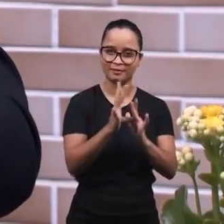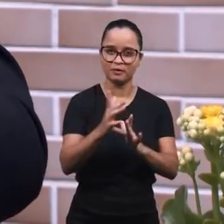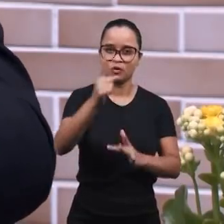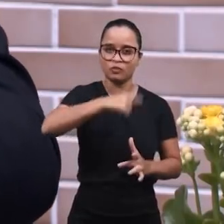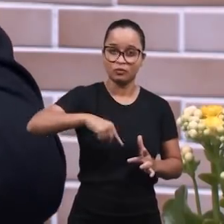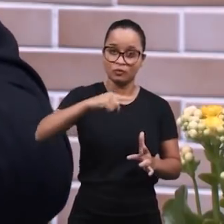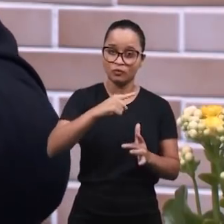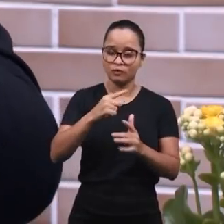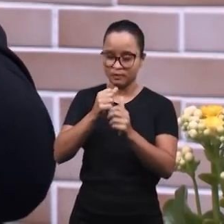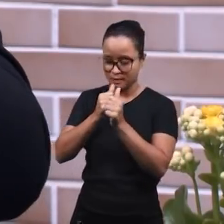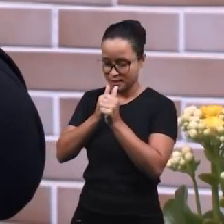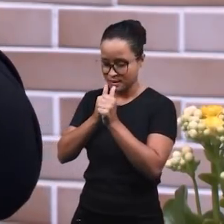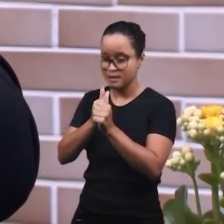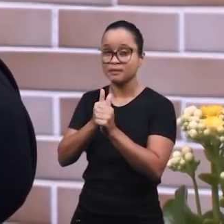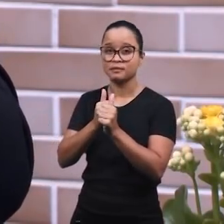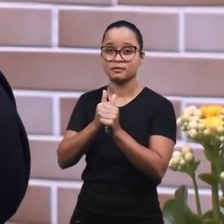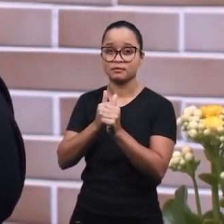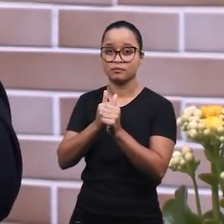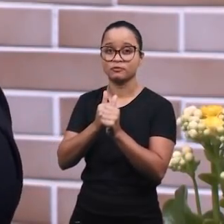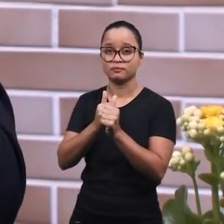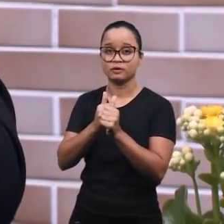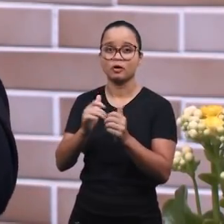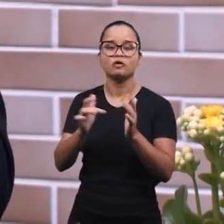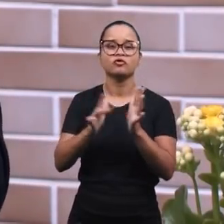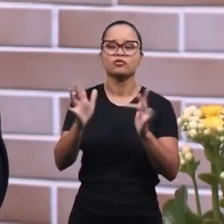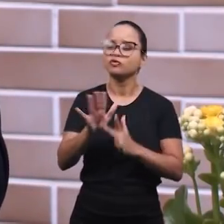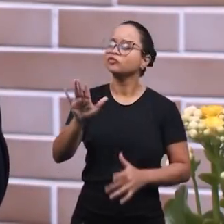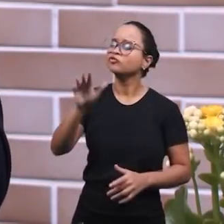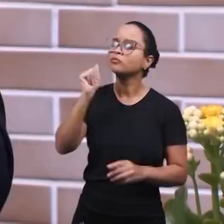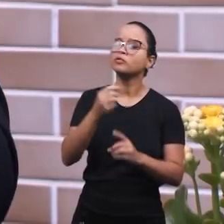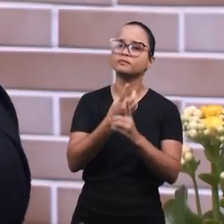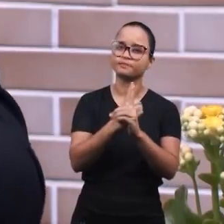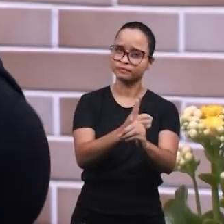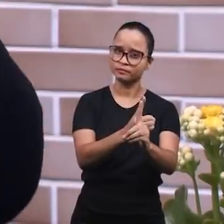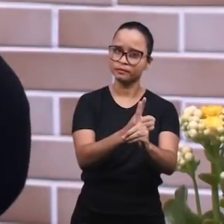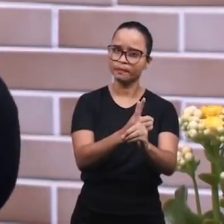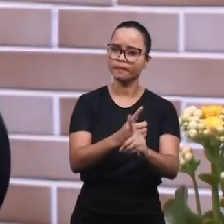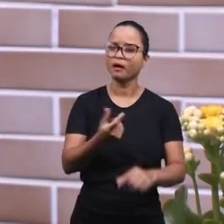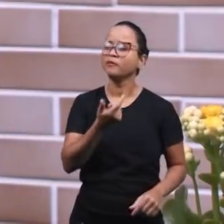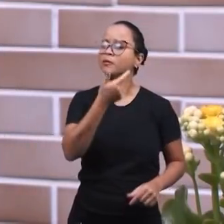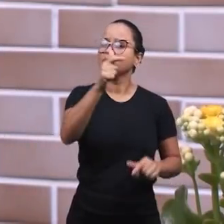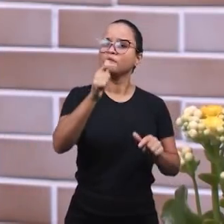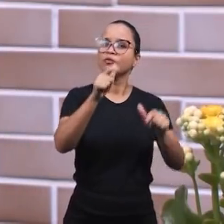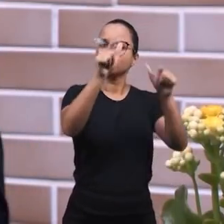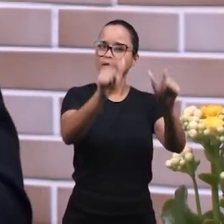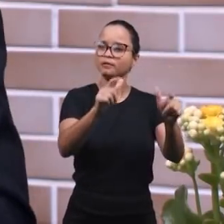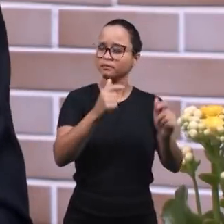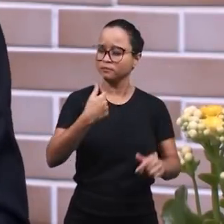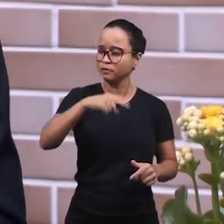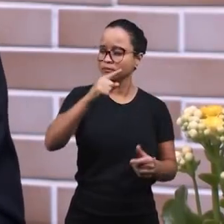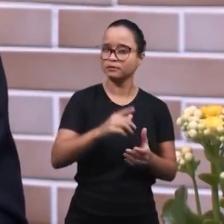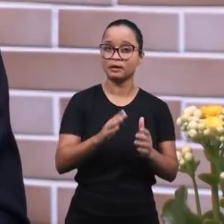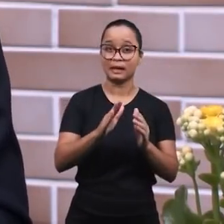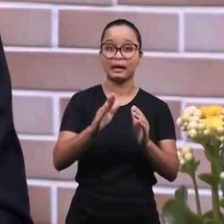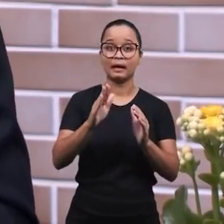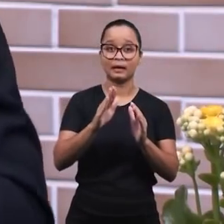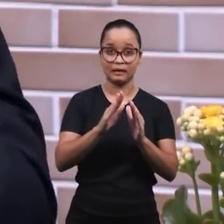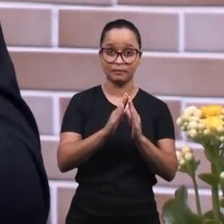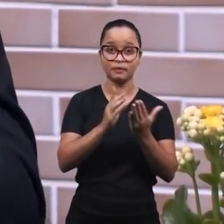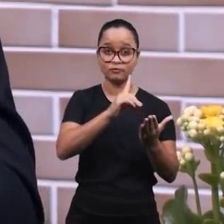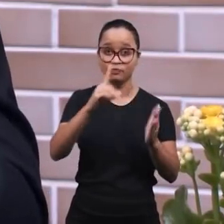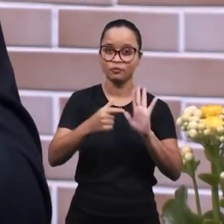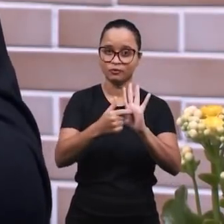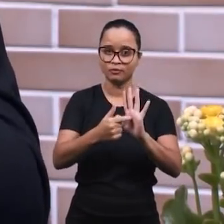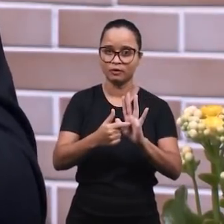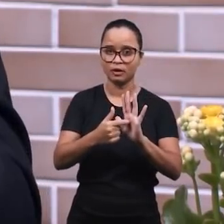dias. Nós seguimos após a sua palavra. Jesus chamou os discípulos, passemos para a outra banda. Nós lemos na Bíblia. E